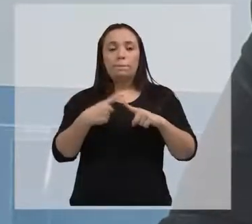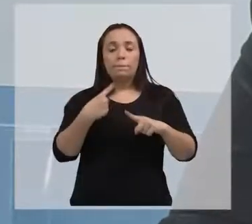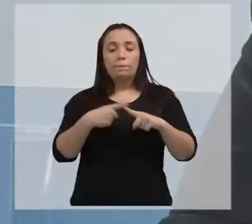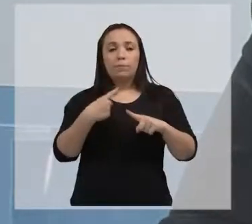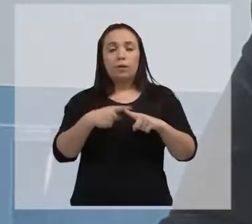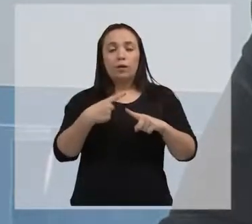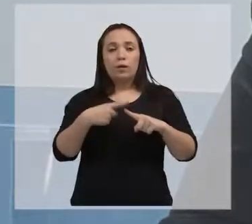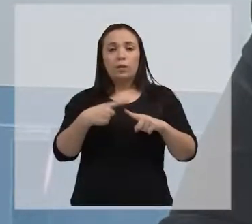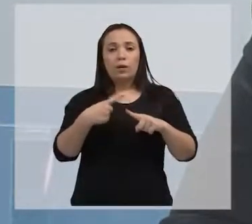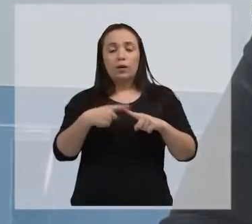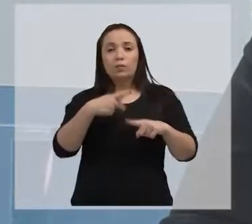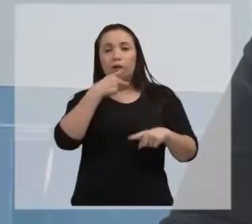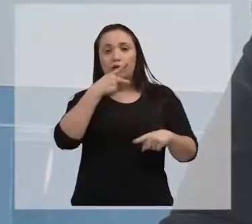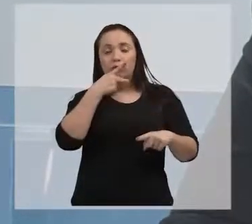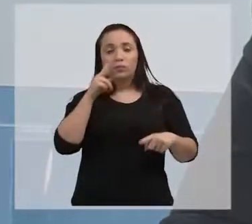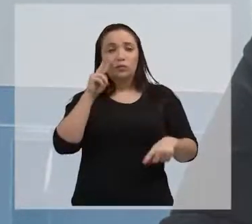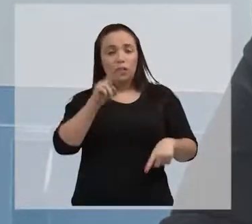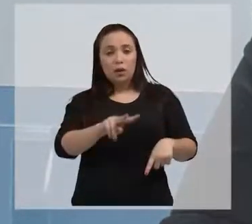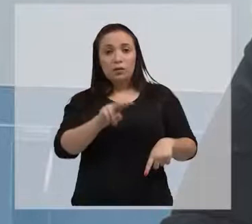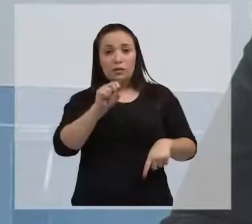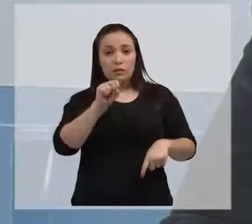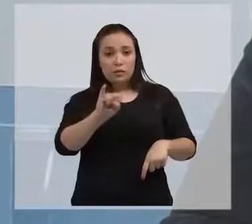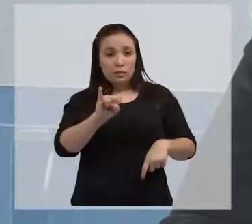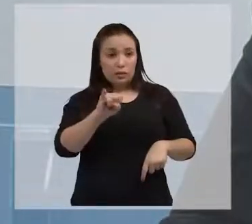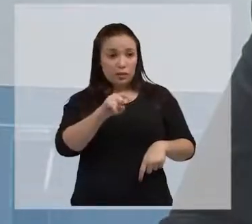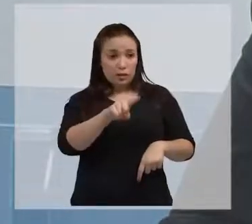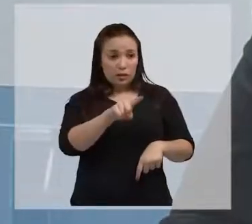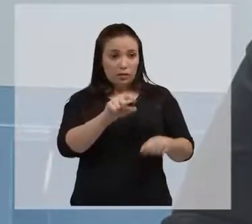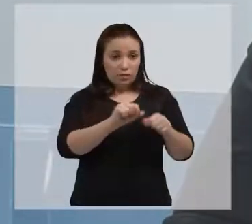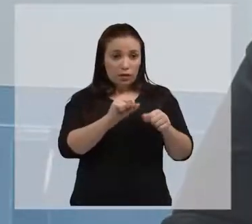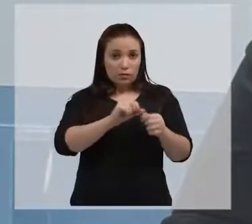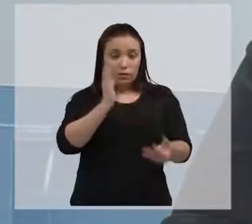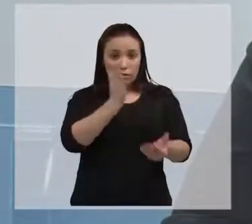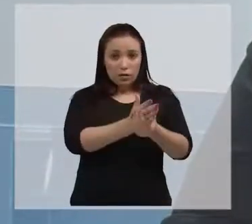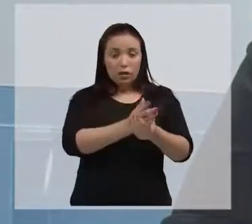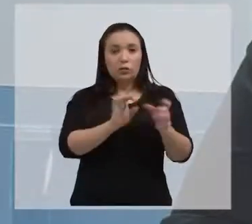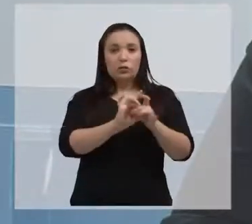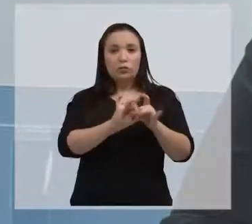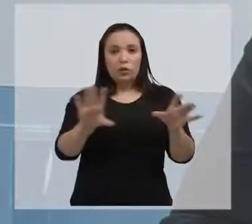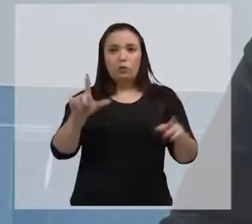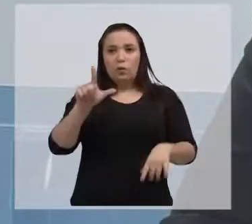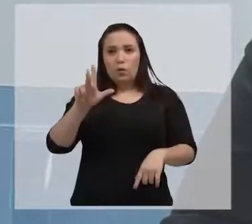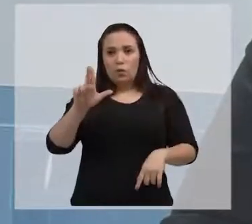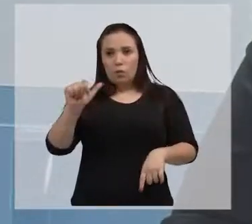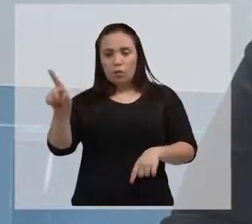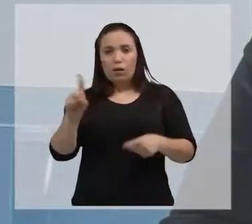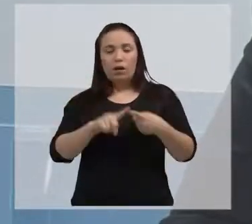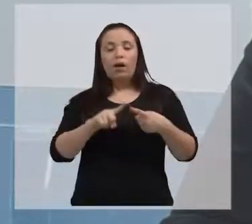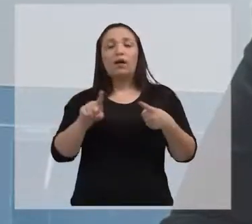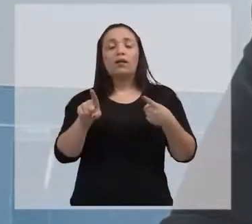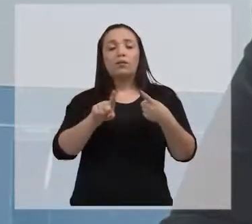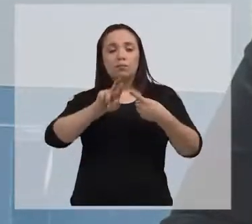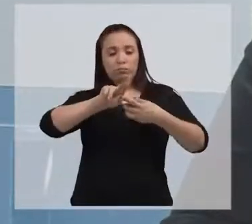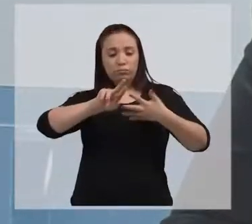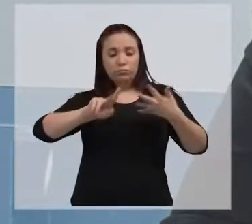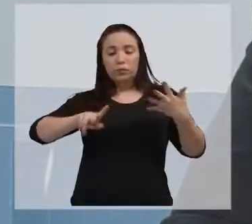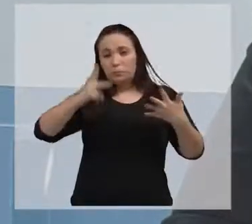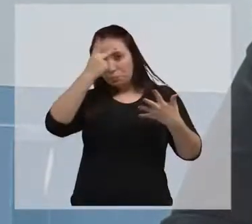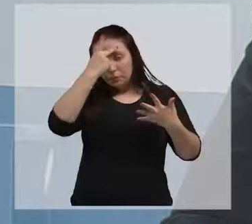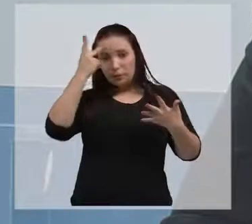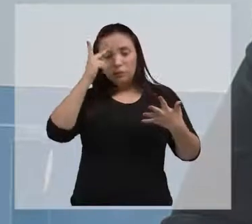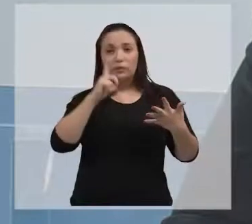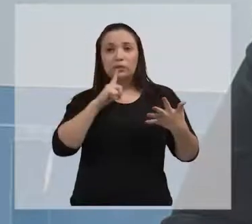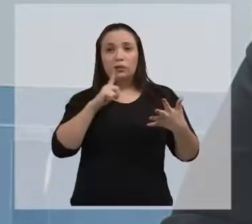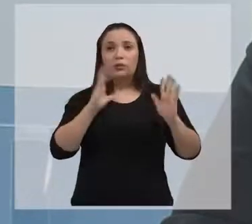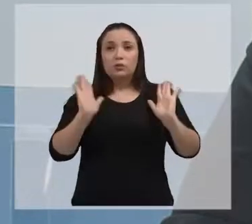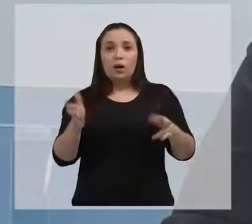enxergou que aquela ação poderia levar à soltura não só do presidente Lula, mas de várias outras pessoas,